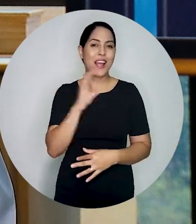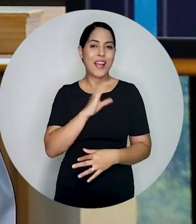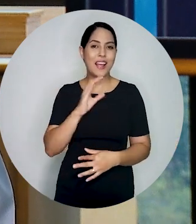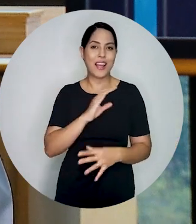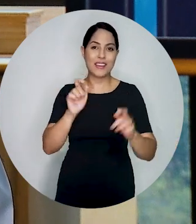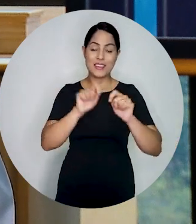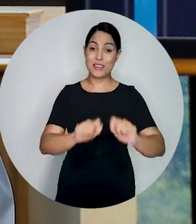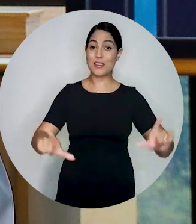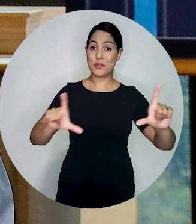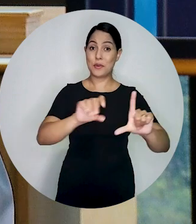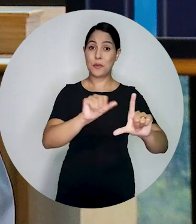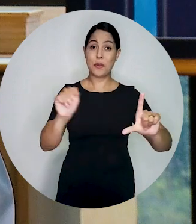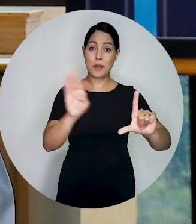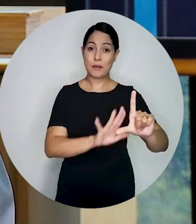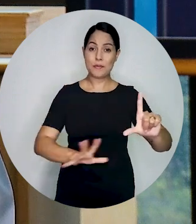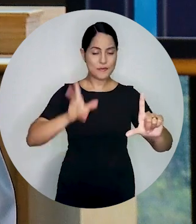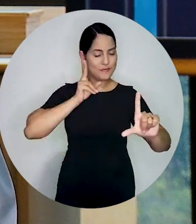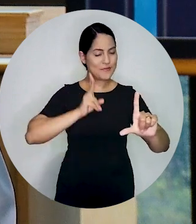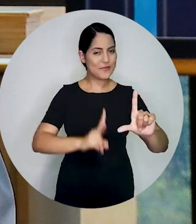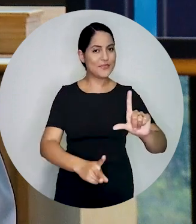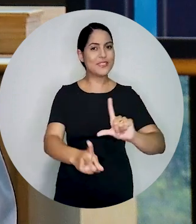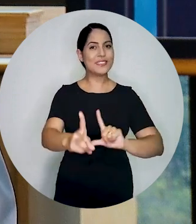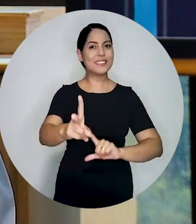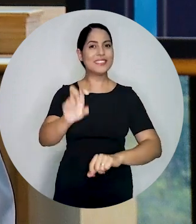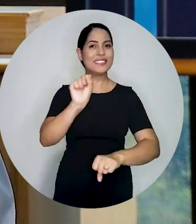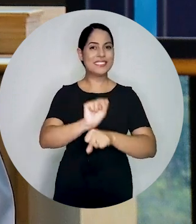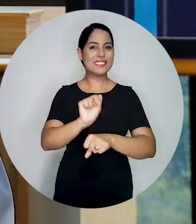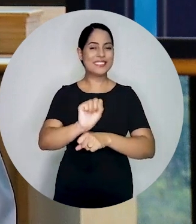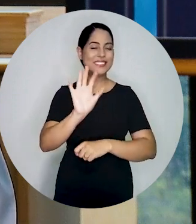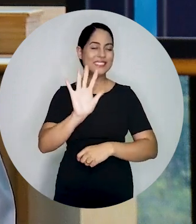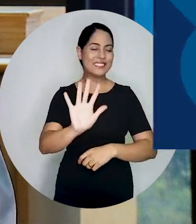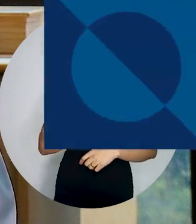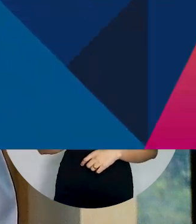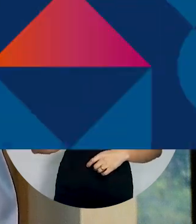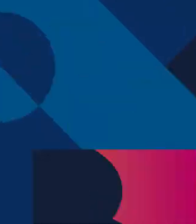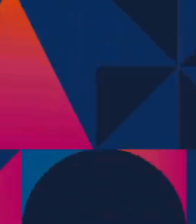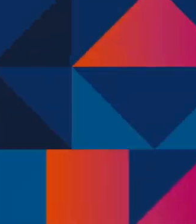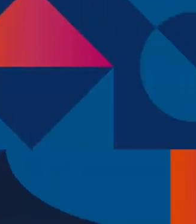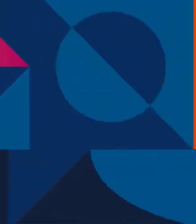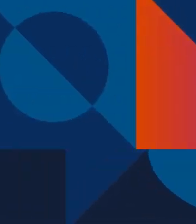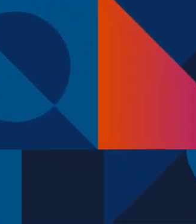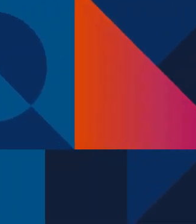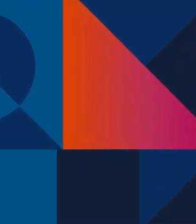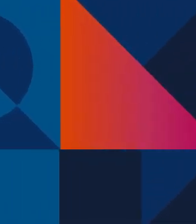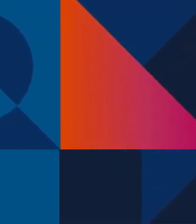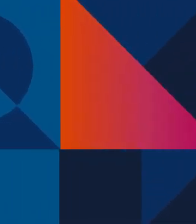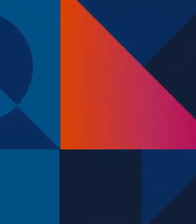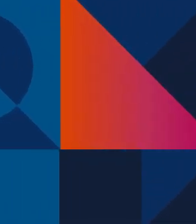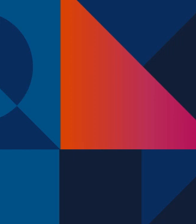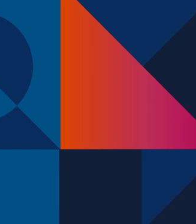breve intervalo e voltamos na sequência com mais OAB Nacional. Não saia daí.